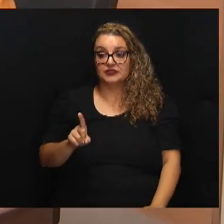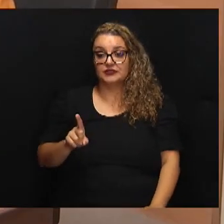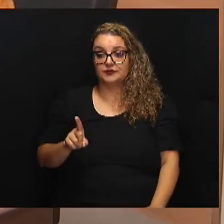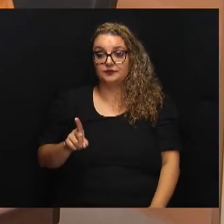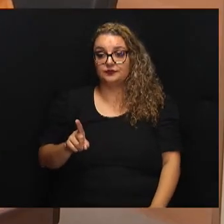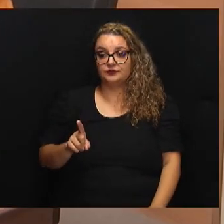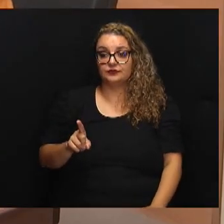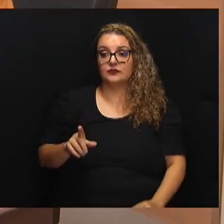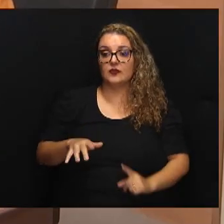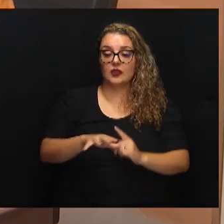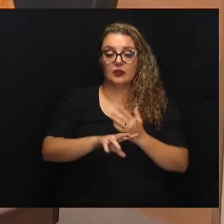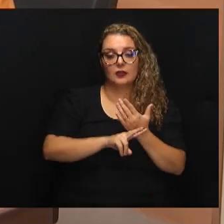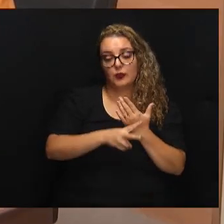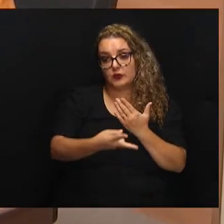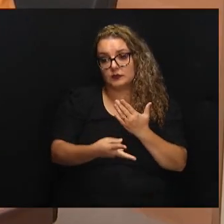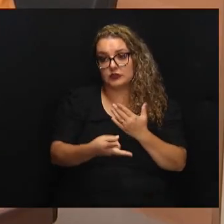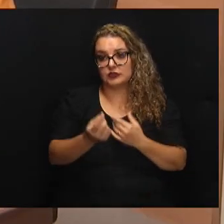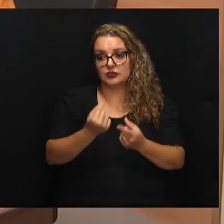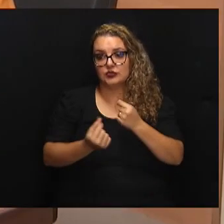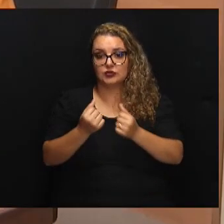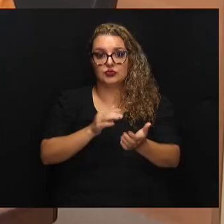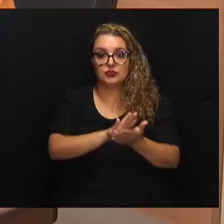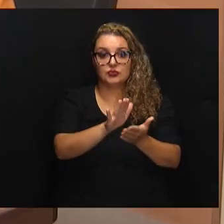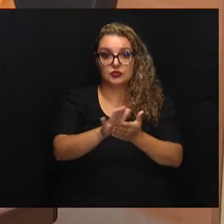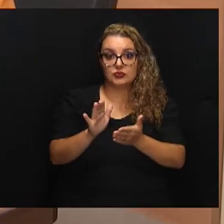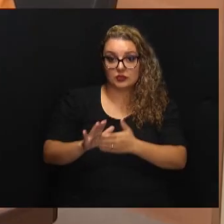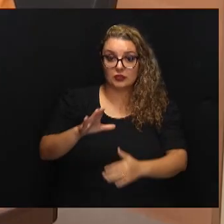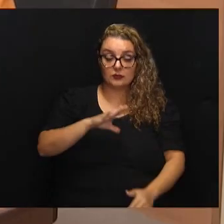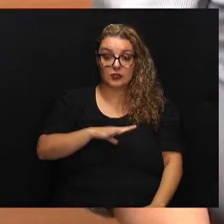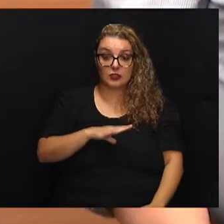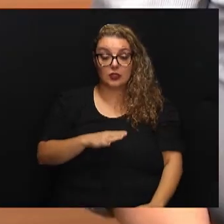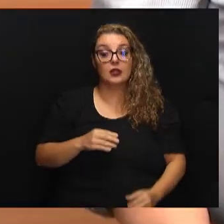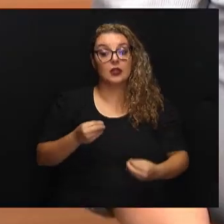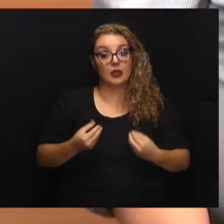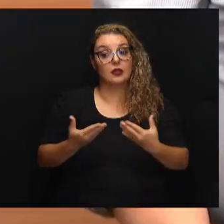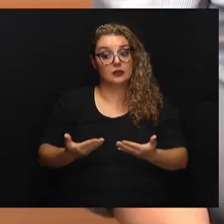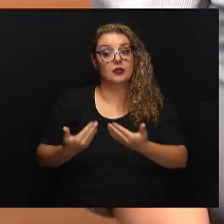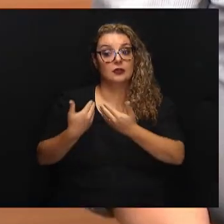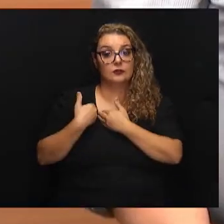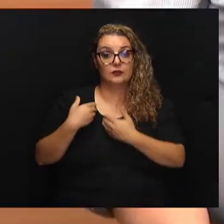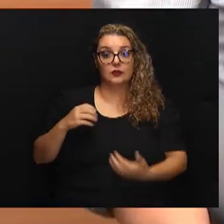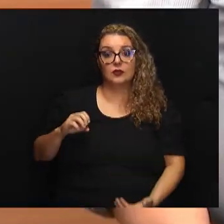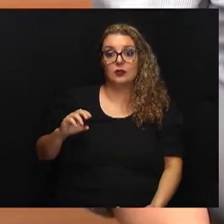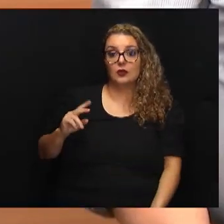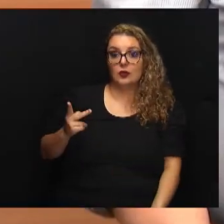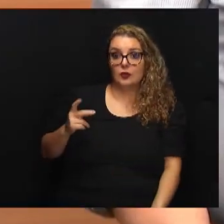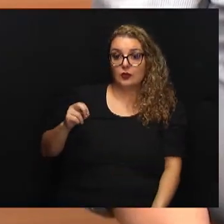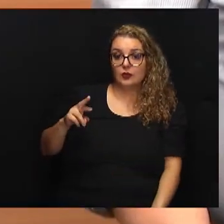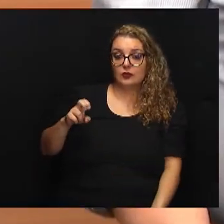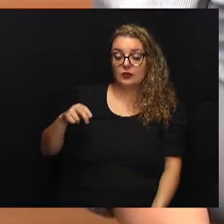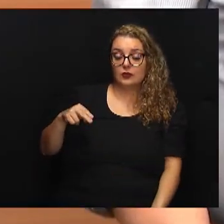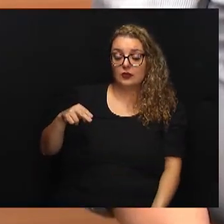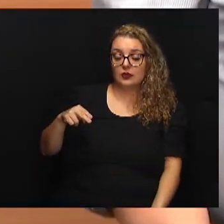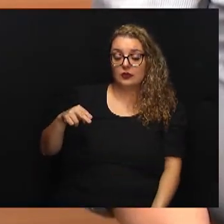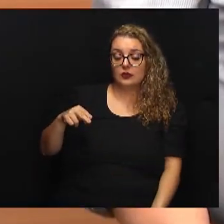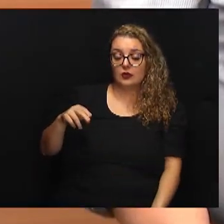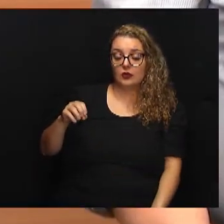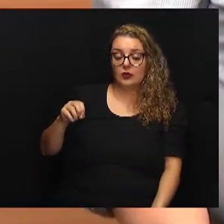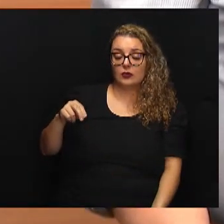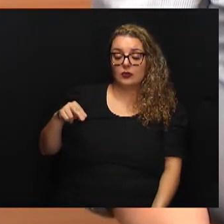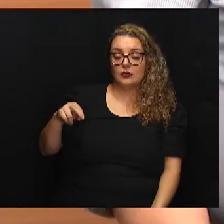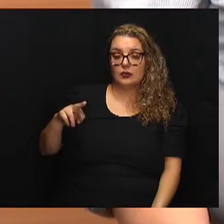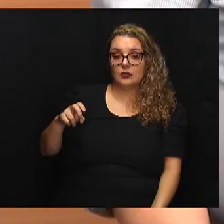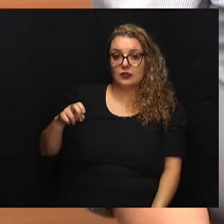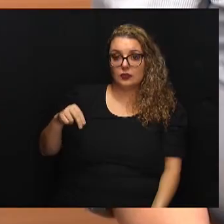impactem a despesa ou a receita do município, acarretando responsabilidades para o erário público, fechou o último biênio de trabalho